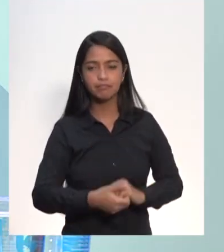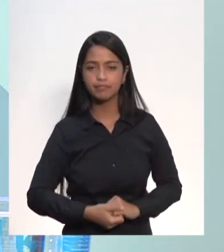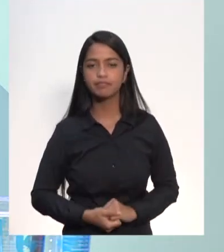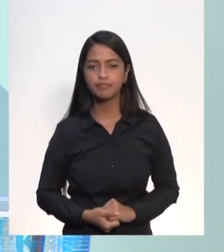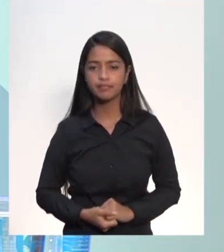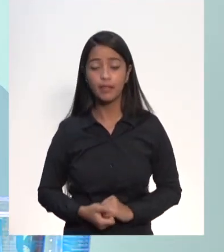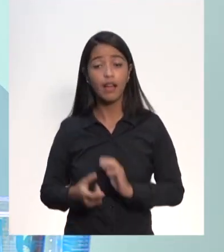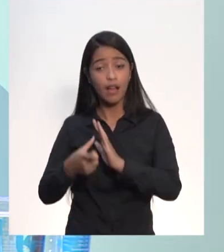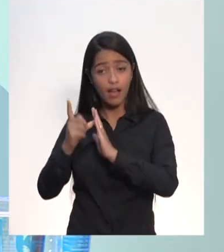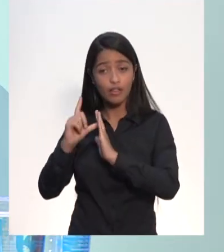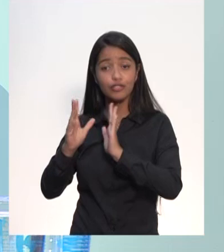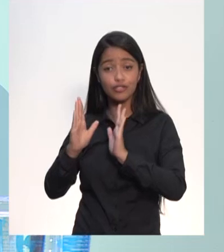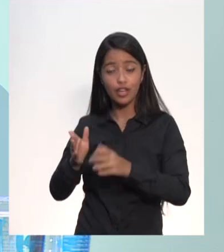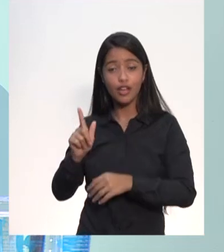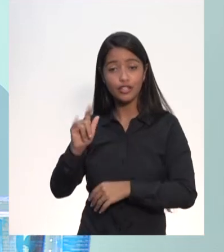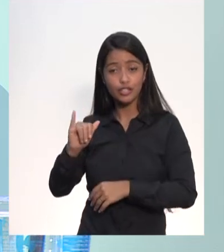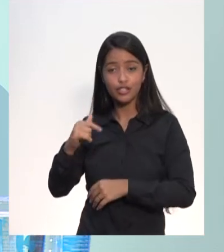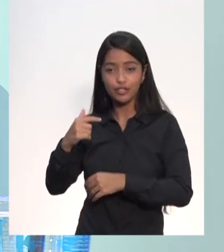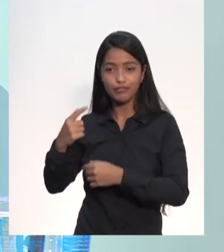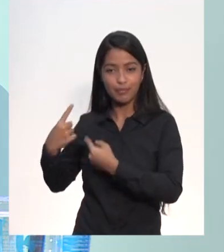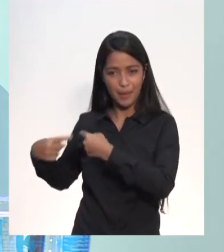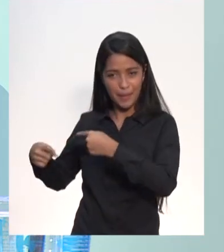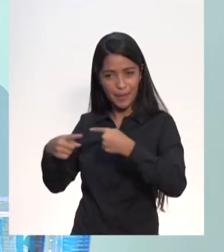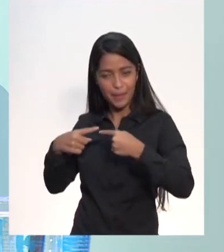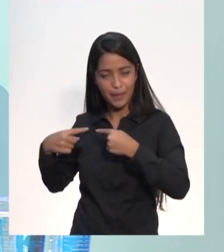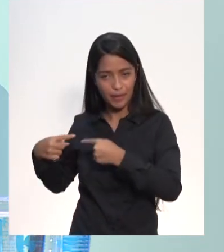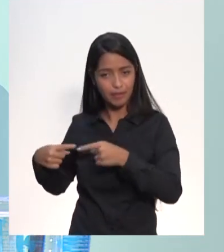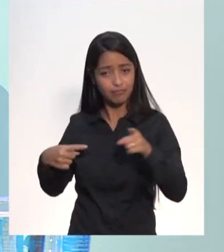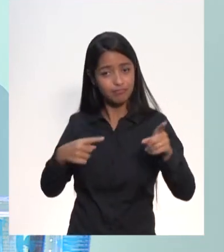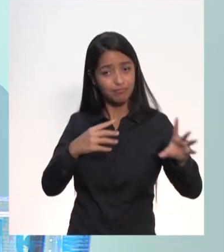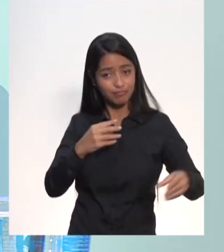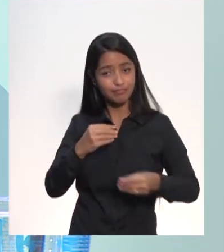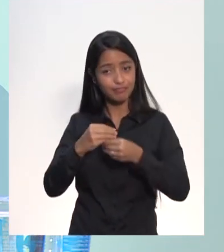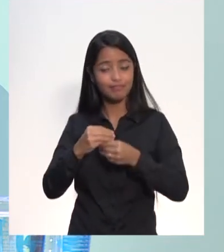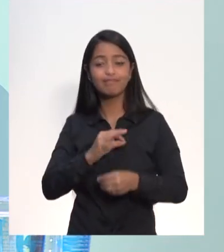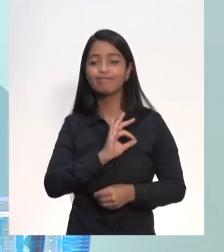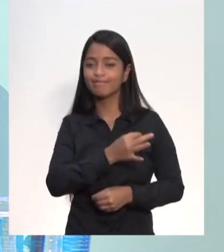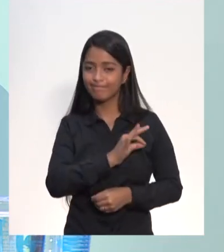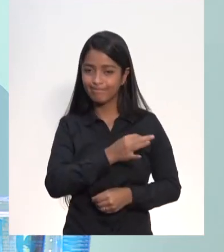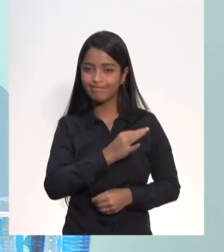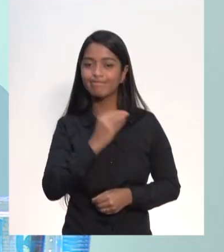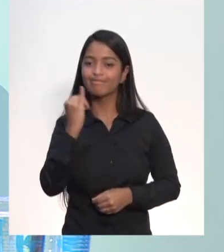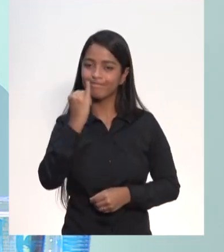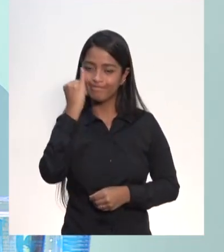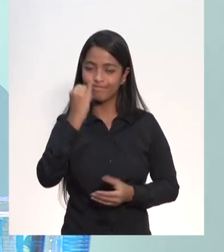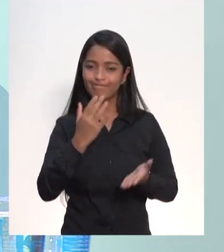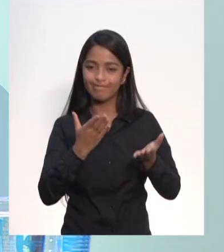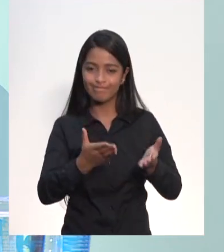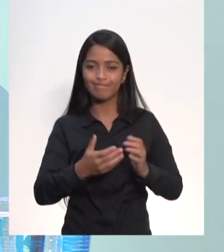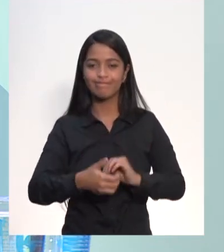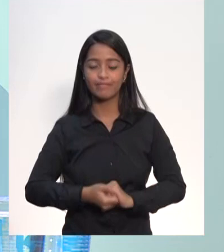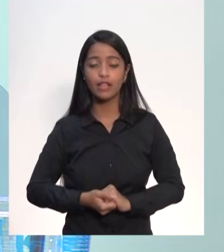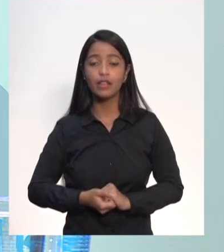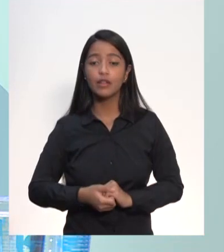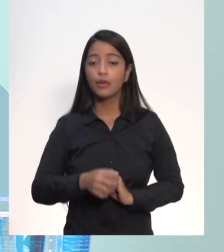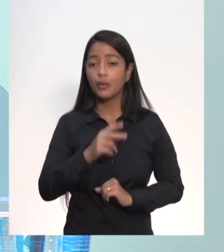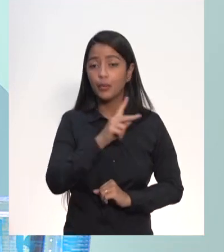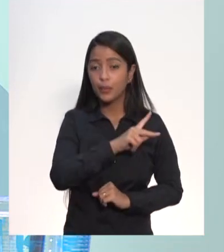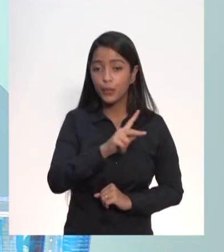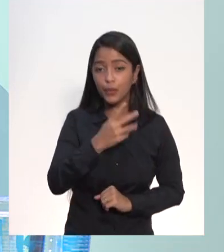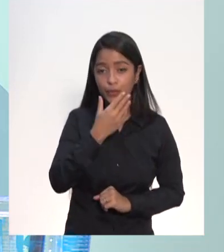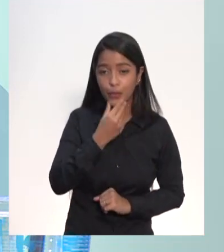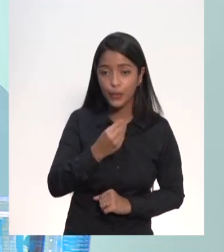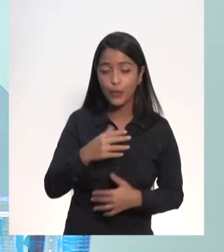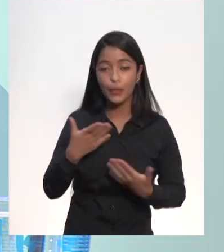aqui com a Giz, né, a importância da personalização, porque realmente é ali, é o professor, a professora, na